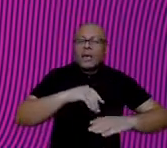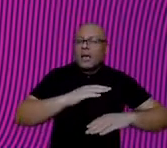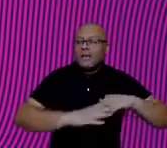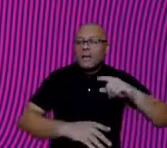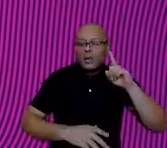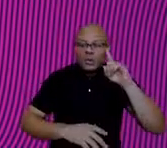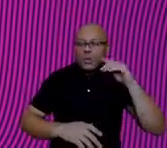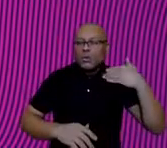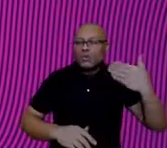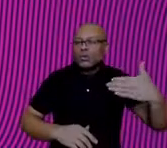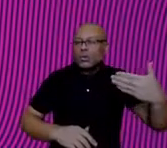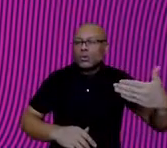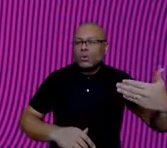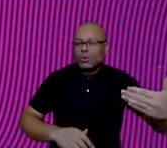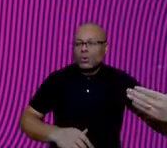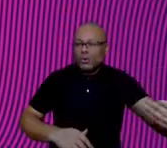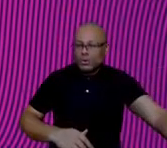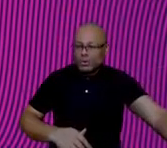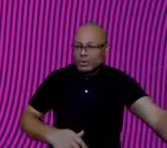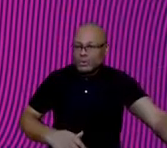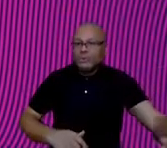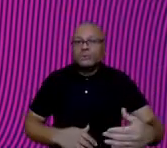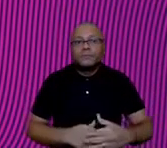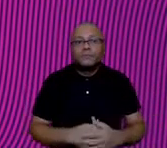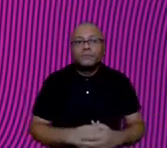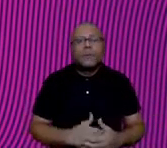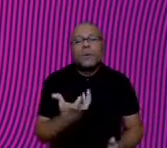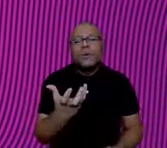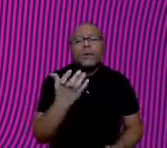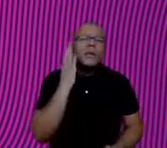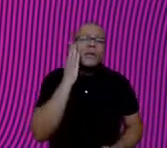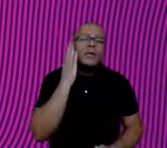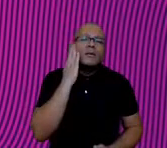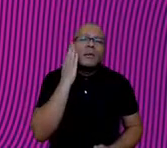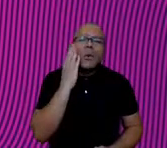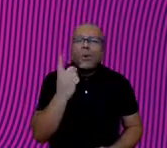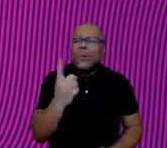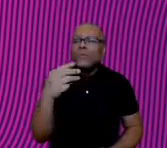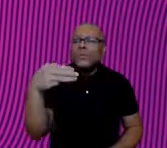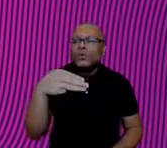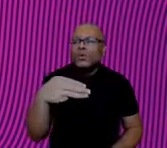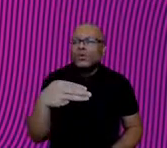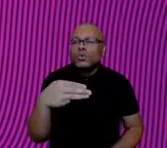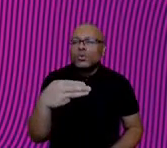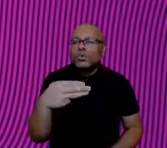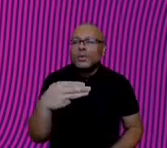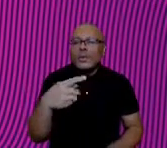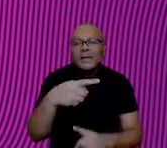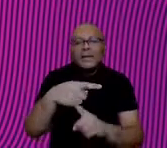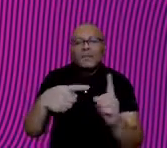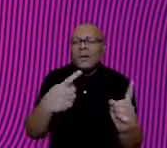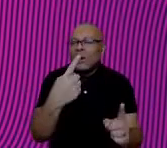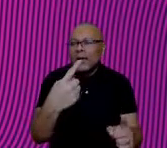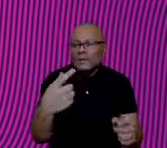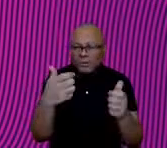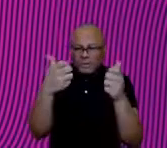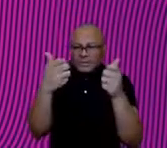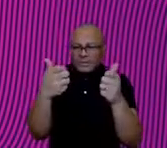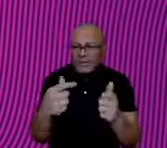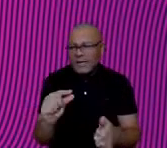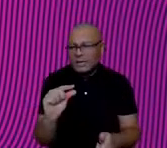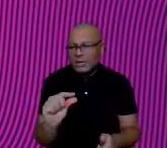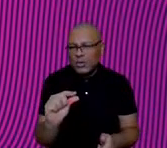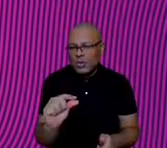maneira sistêmica. Eu queria, em 1 minuto e meio cada um, que cada um comentasse um pouco como vocês enxergam